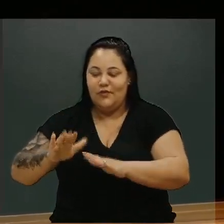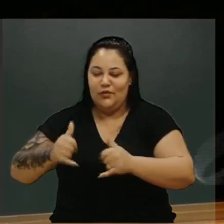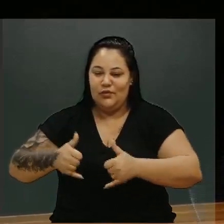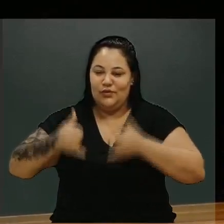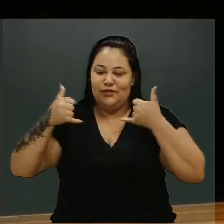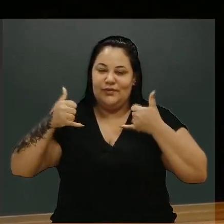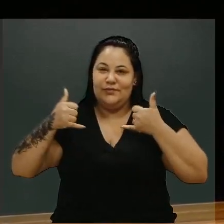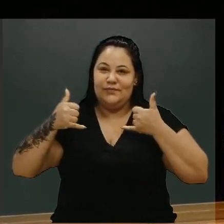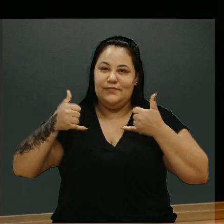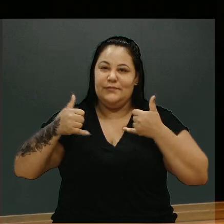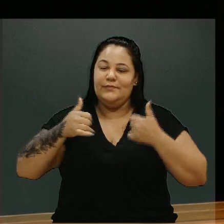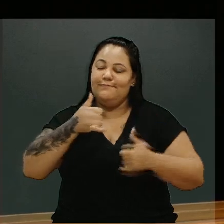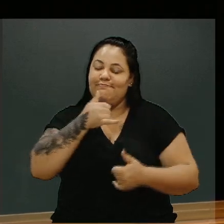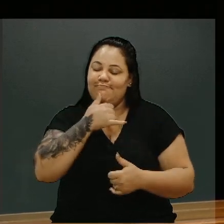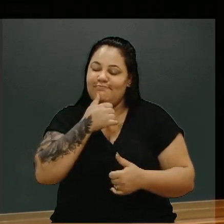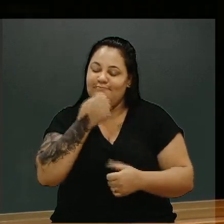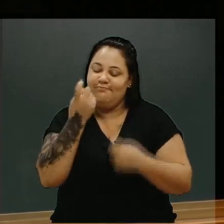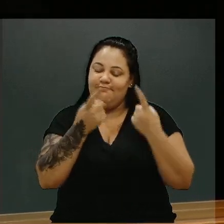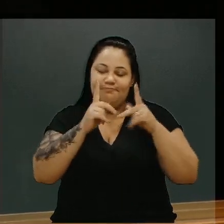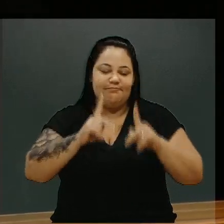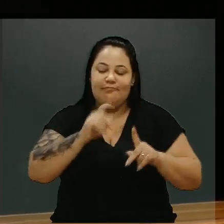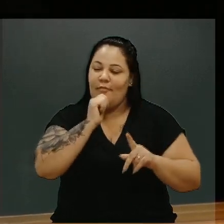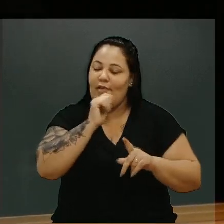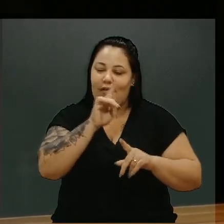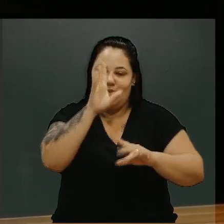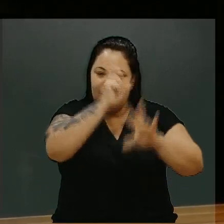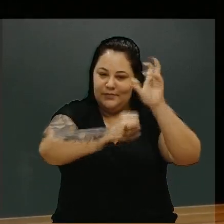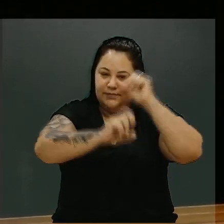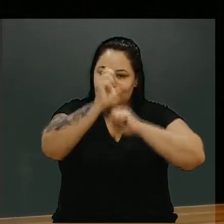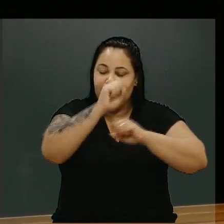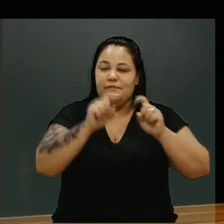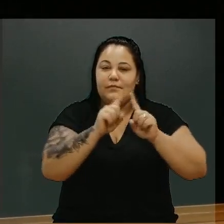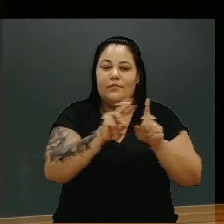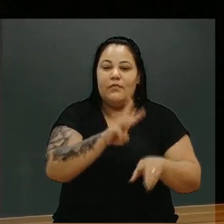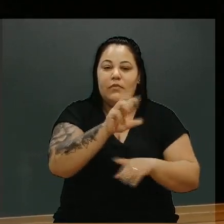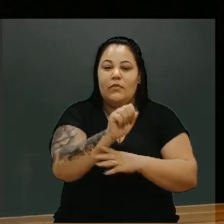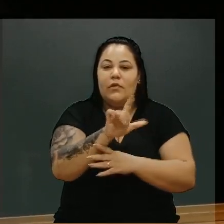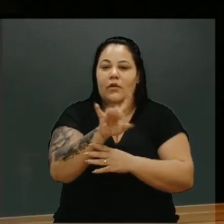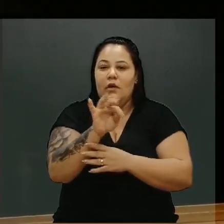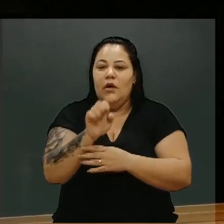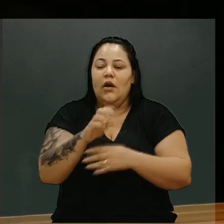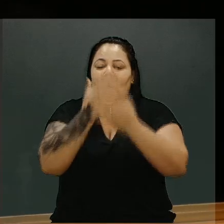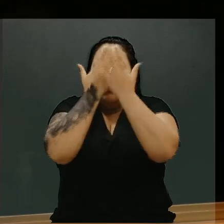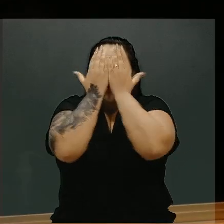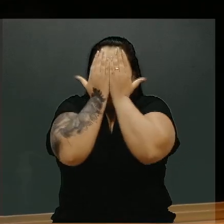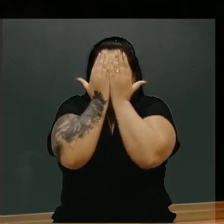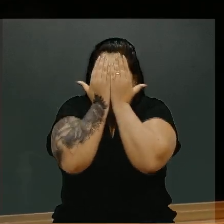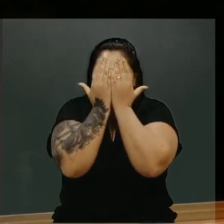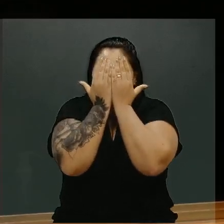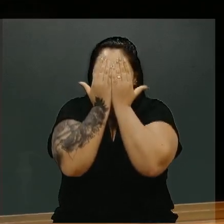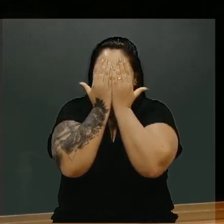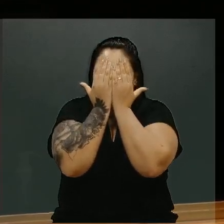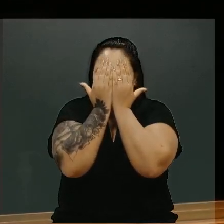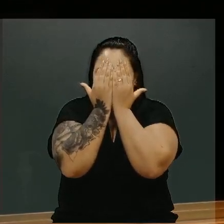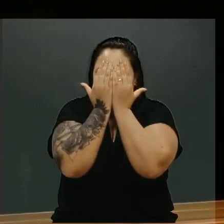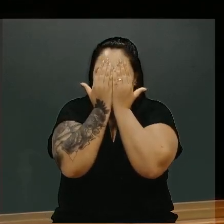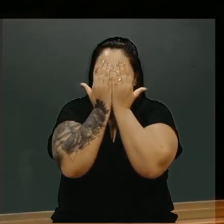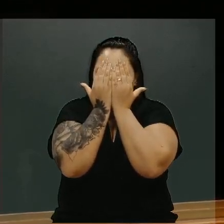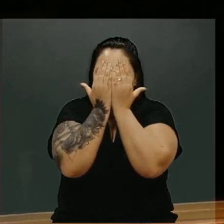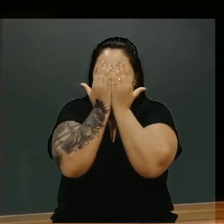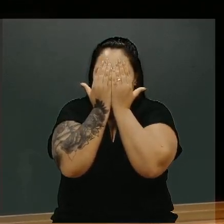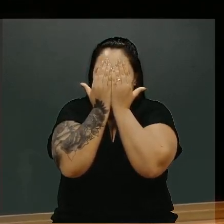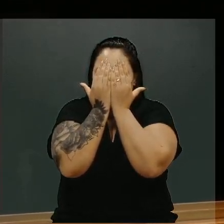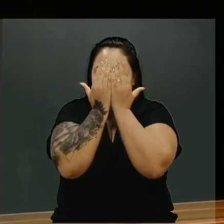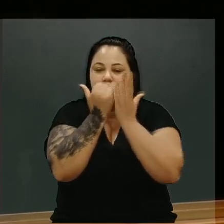por uma falta de política da nossa parte, mas o Walter Salles voltou esse final de semana no Oscar e deixou o Brasil orgulhoso. Mas não deixou o Brasil orgulhoso